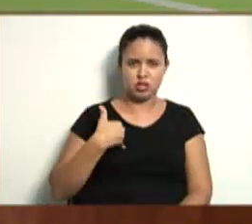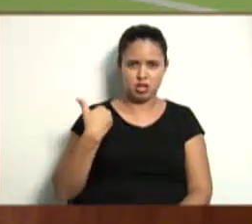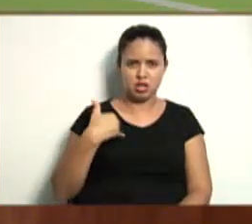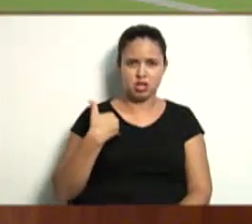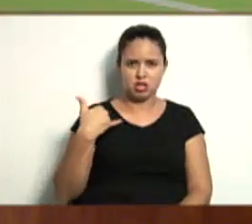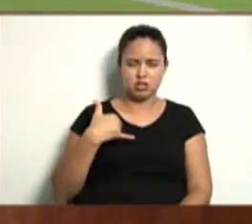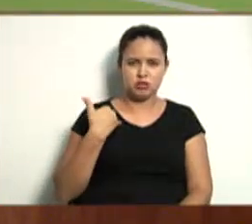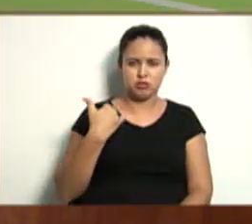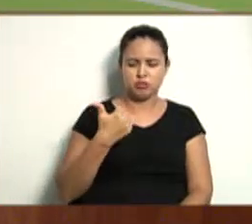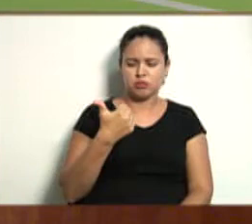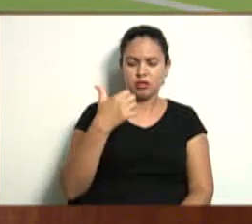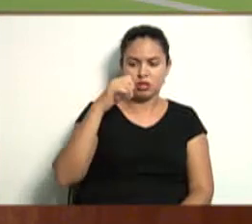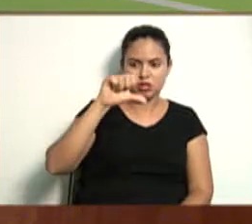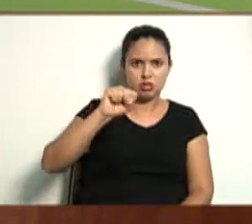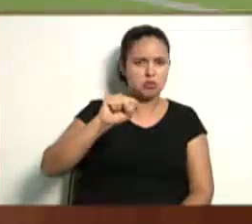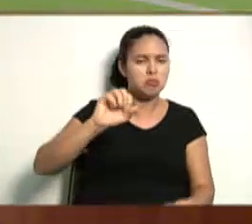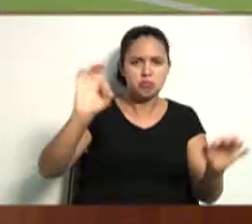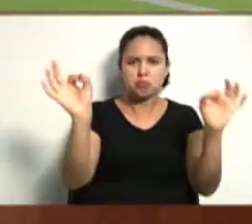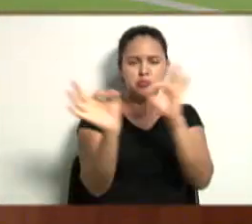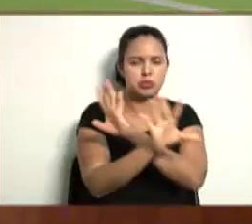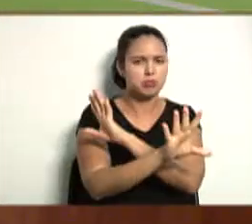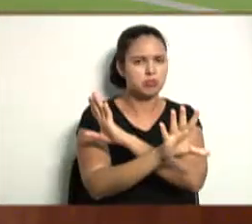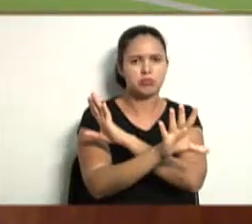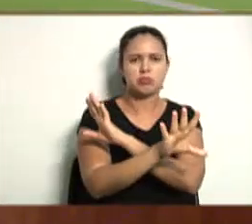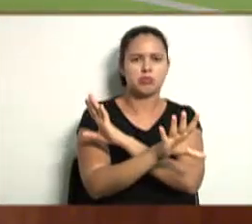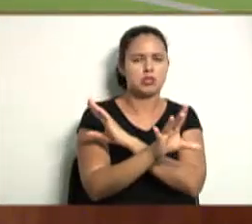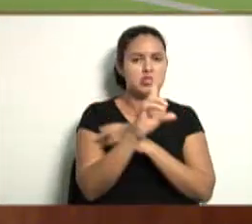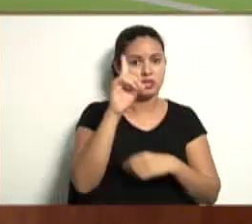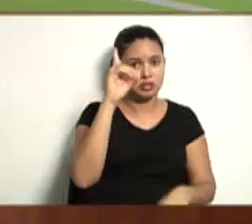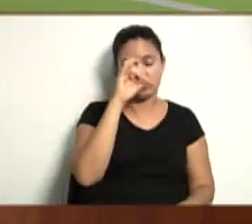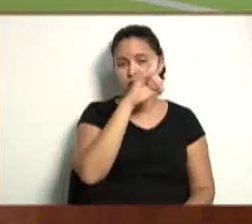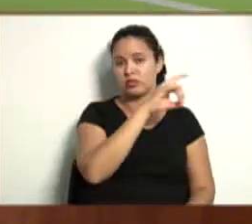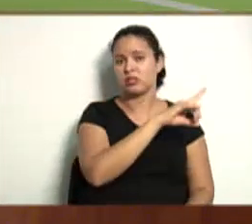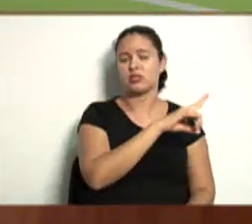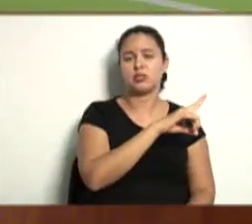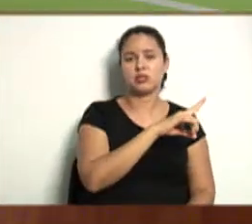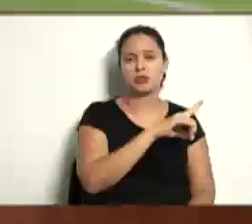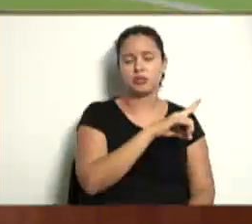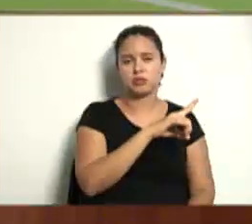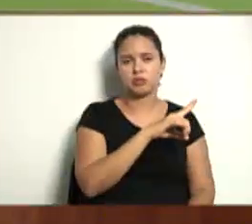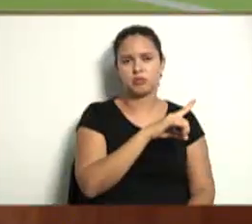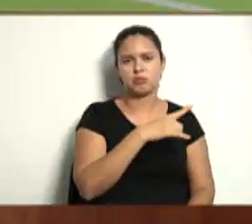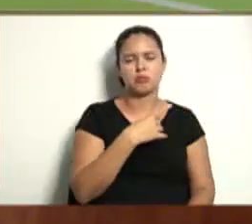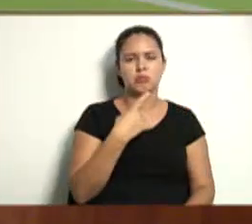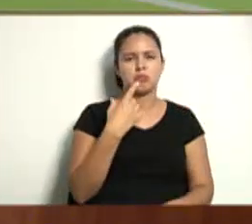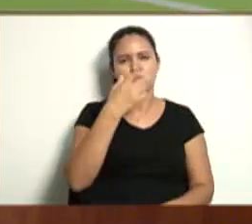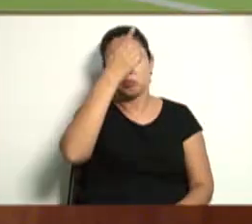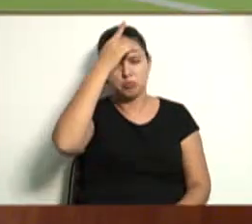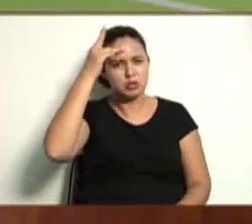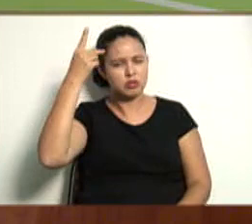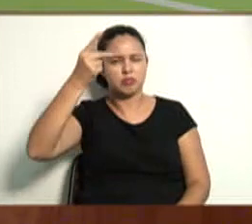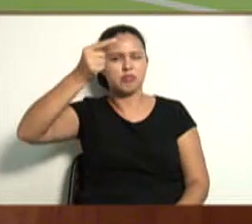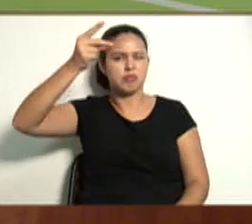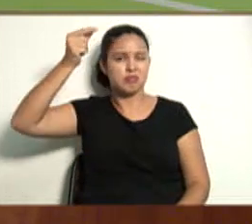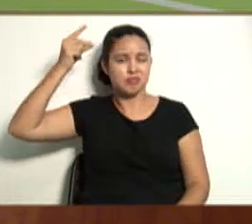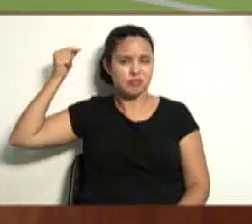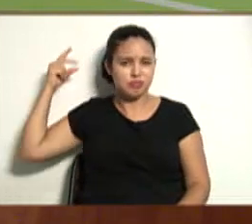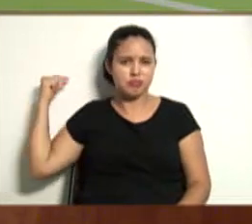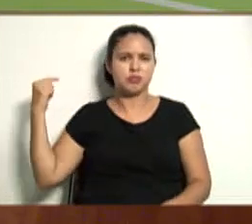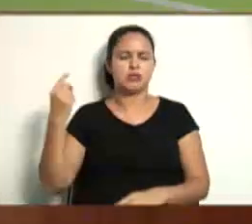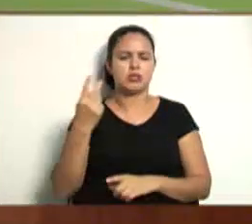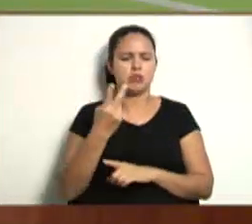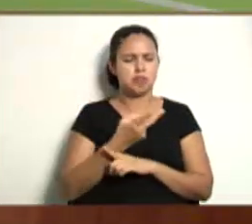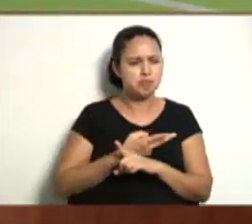aos 18 anos. E para sobreviver, eles saíam coletando. Veja,